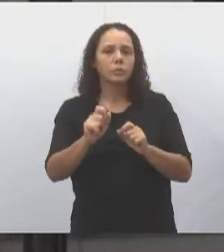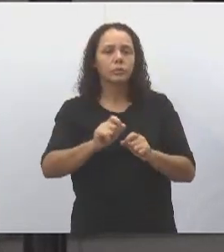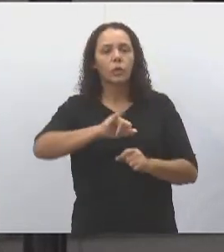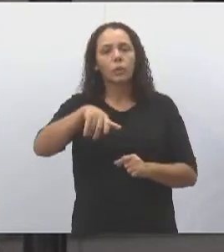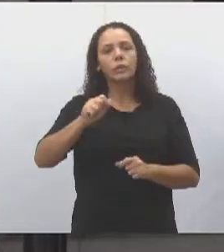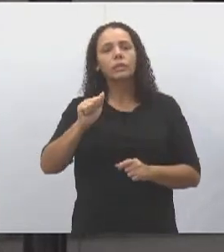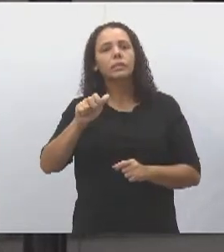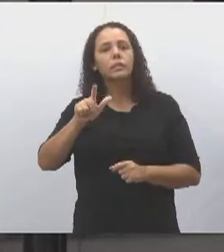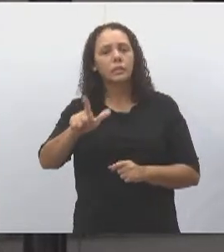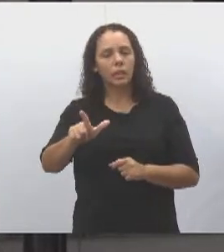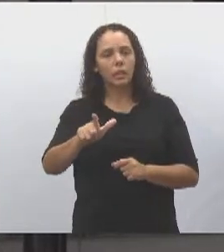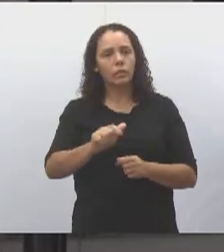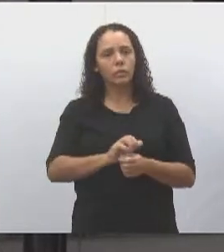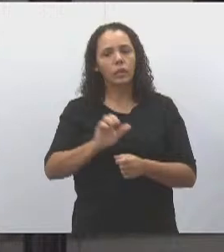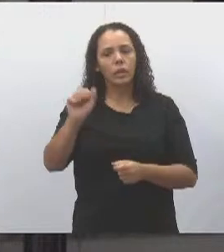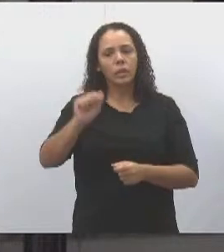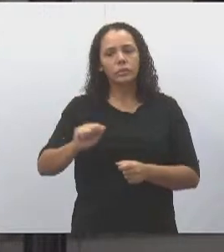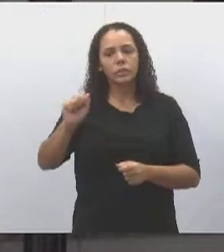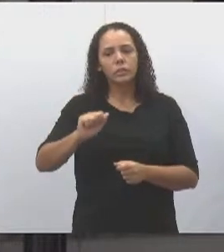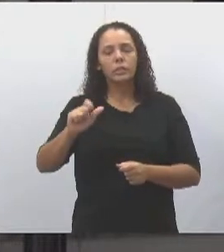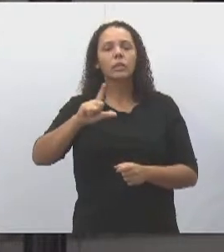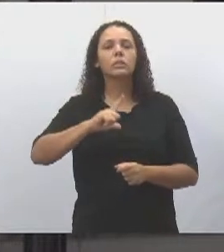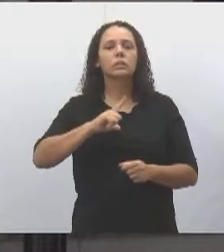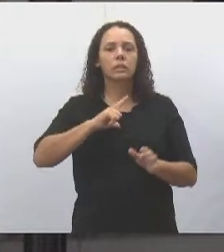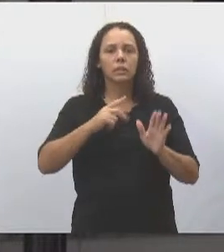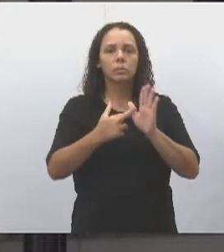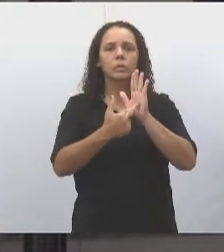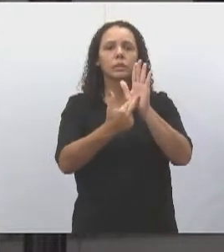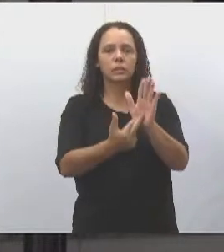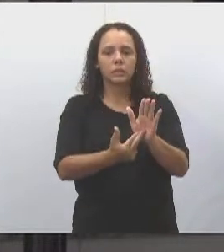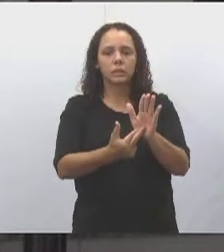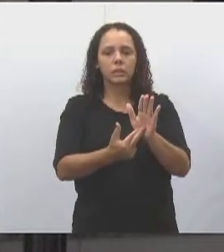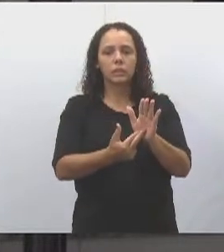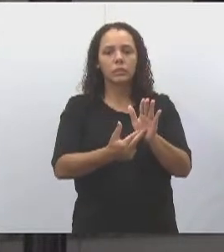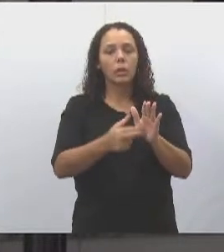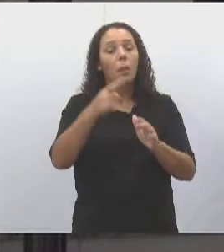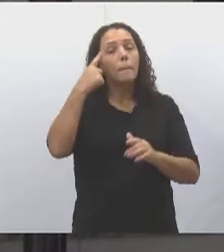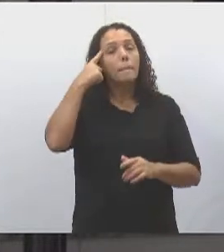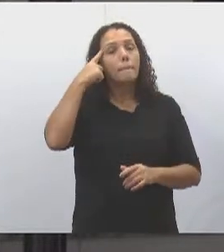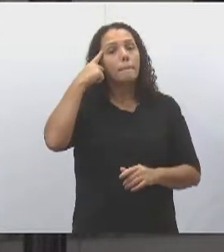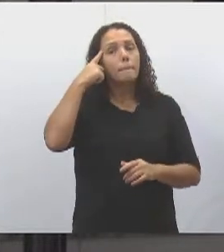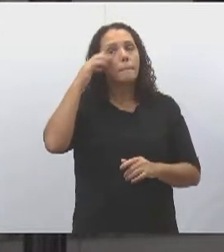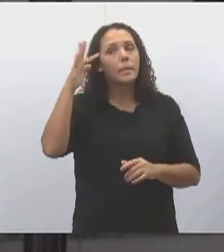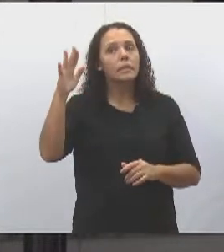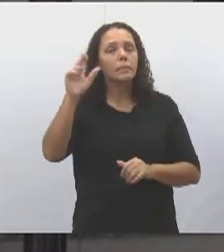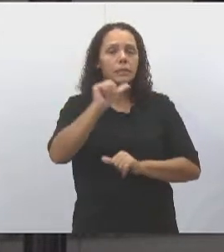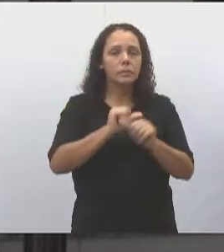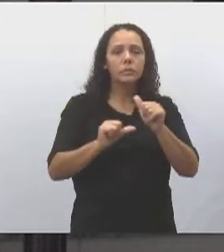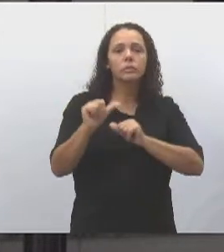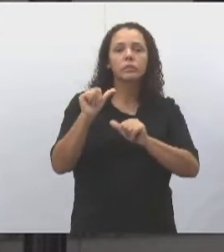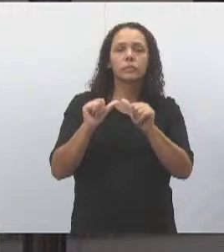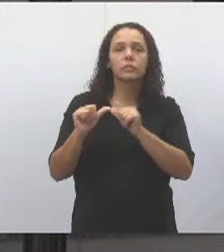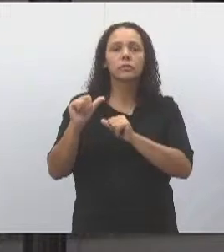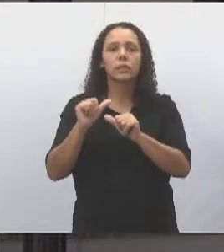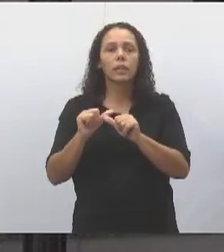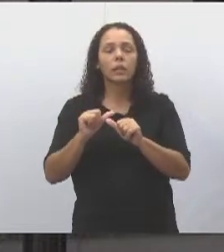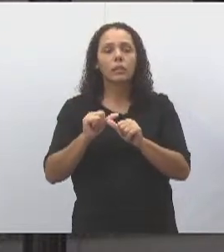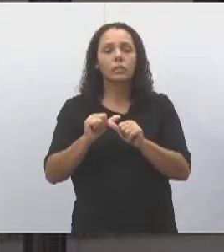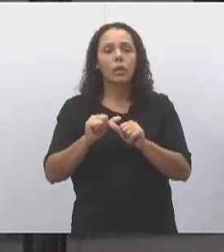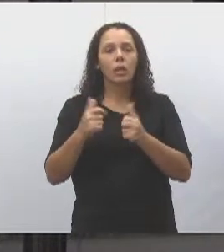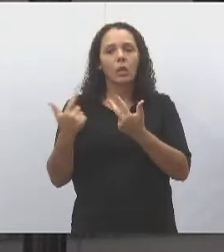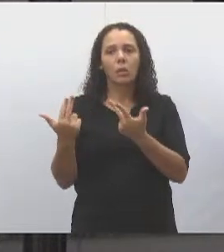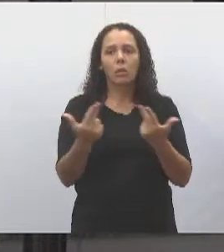Veranejal, a associação tem representatividade, nós temos pensamentos diferentes dentro da associação, não pensamos